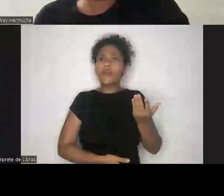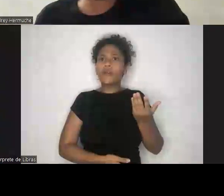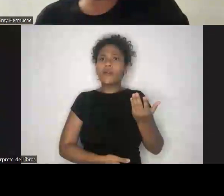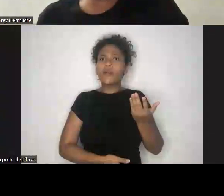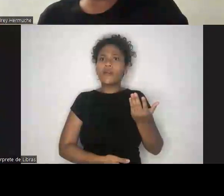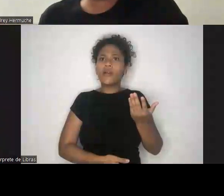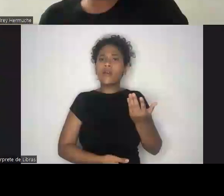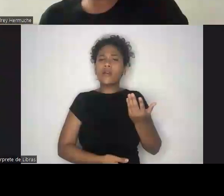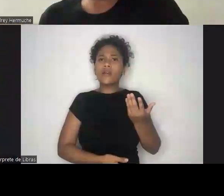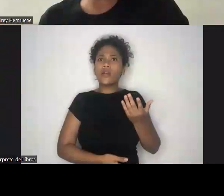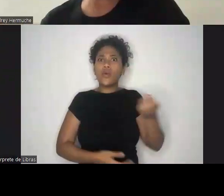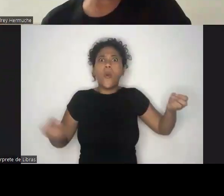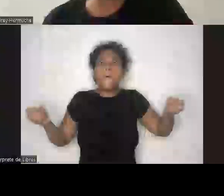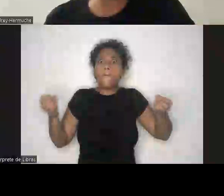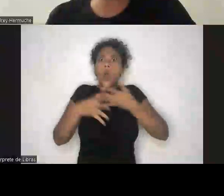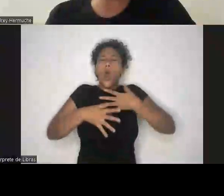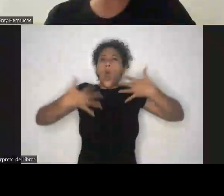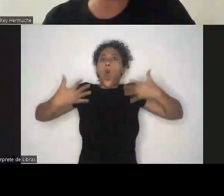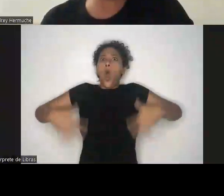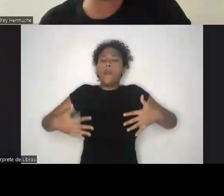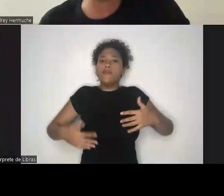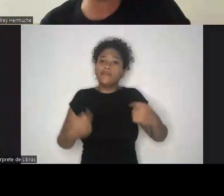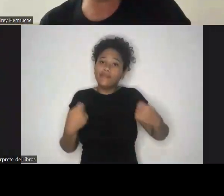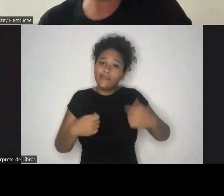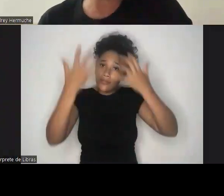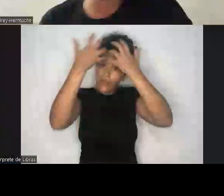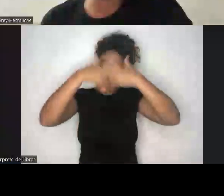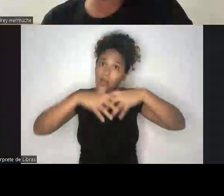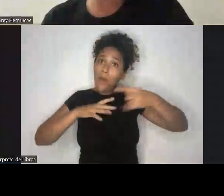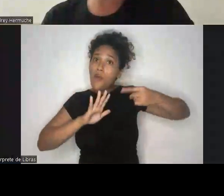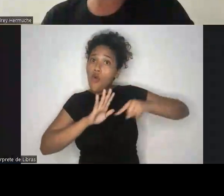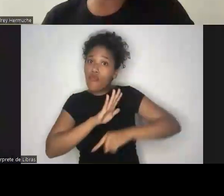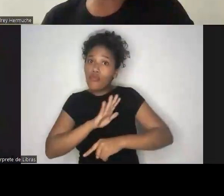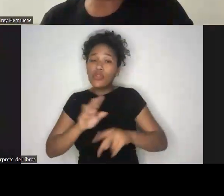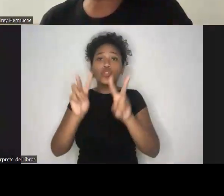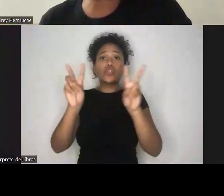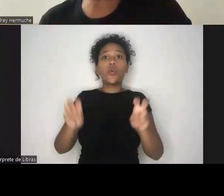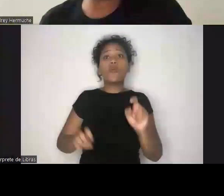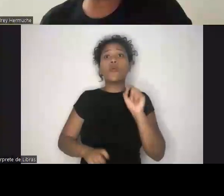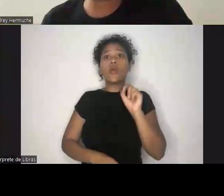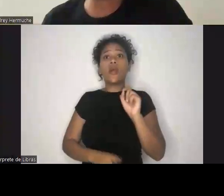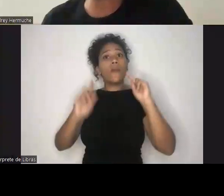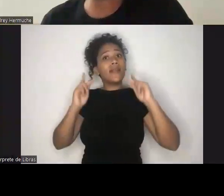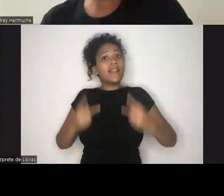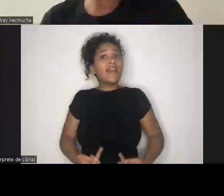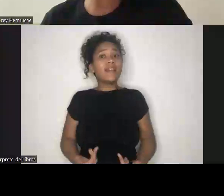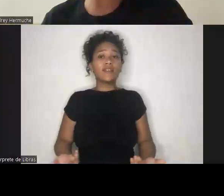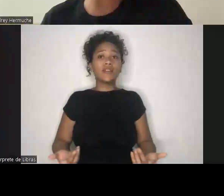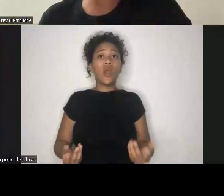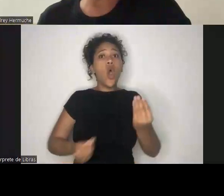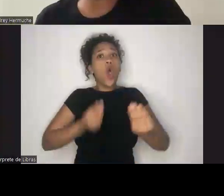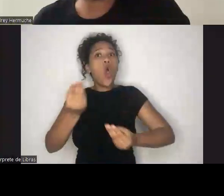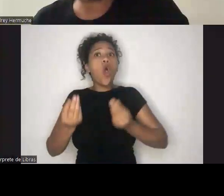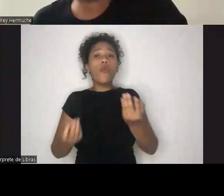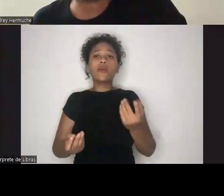inusitada para o cliente foi necessário uma reflexão profunda sobre a humanidade sobre como que a